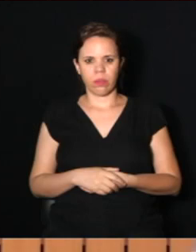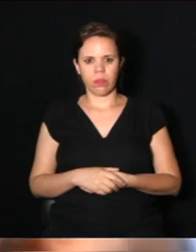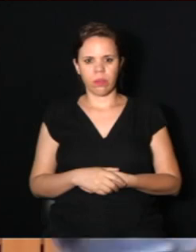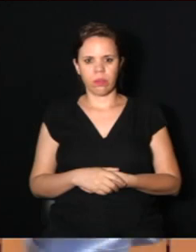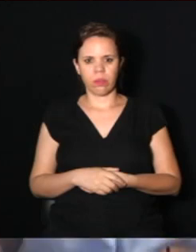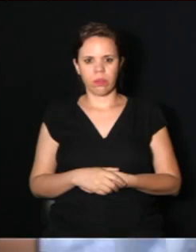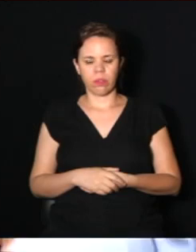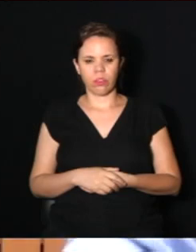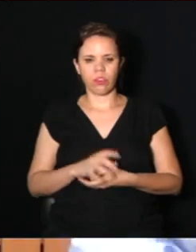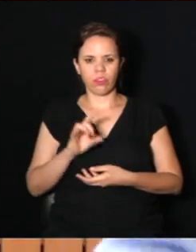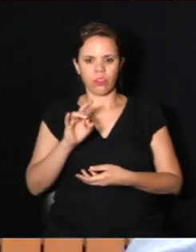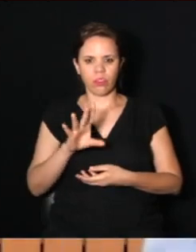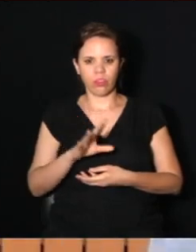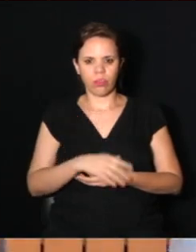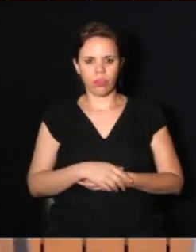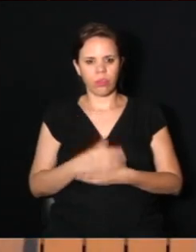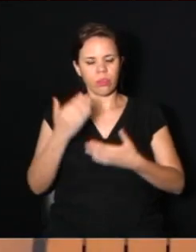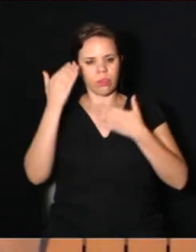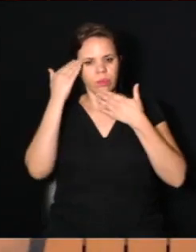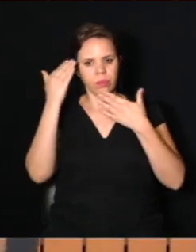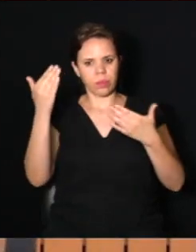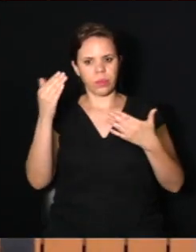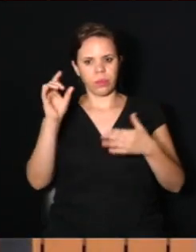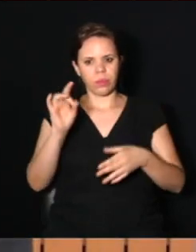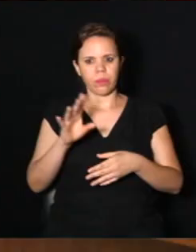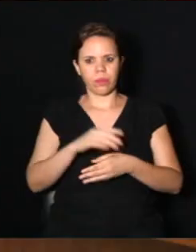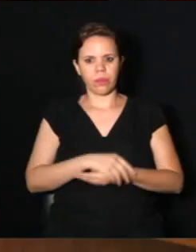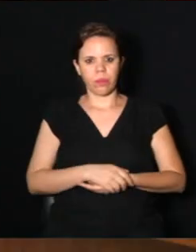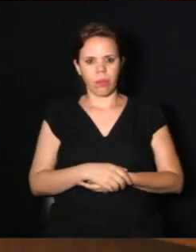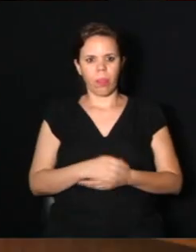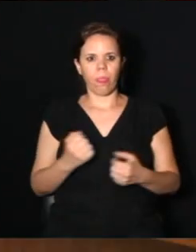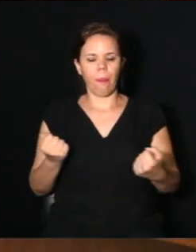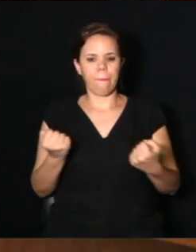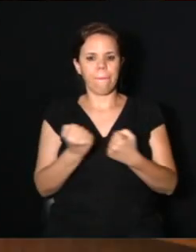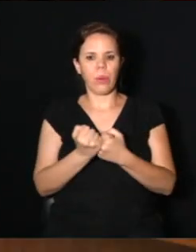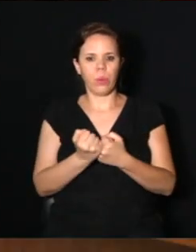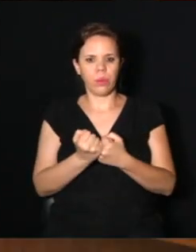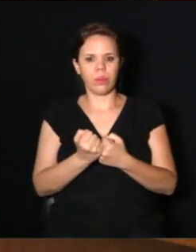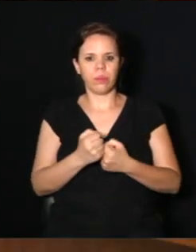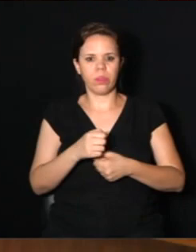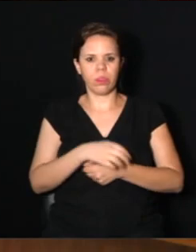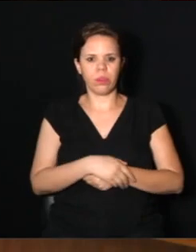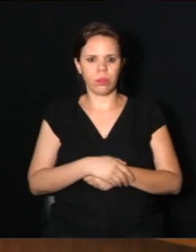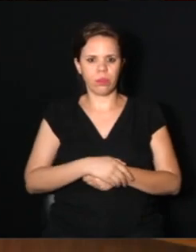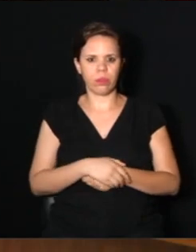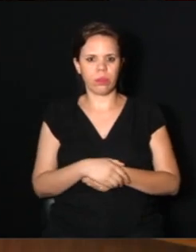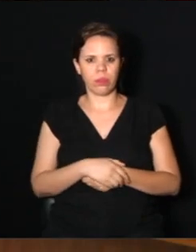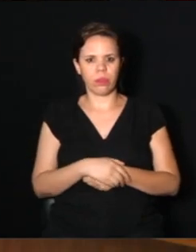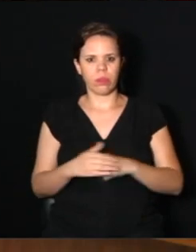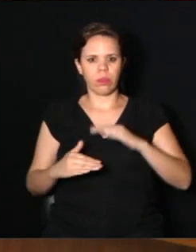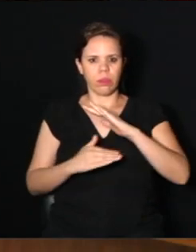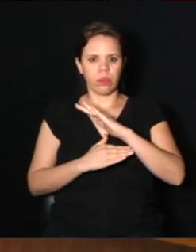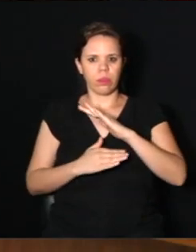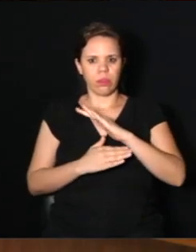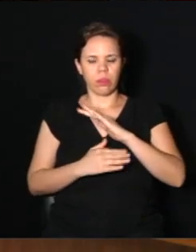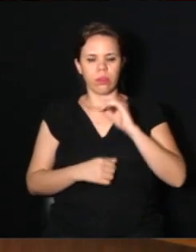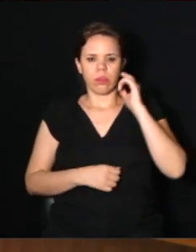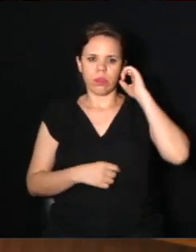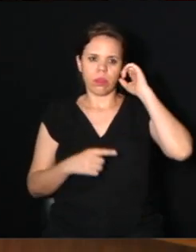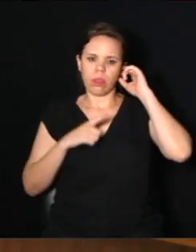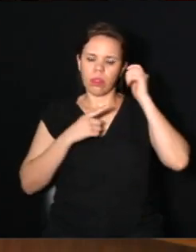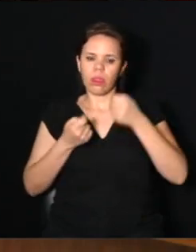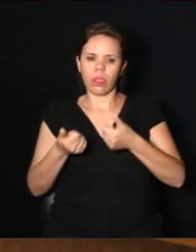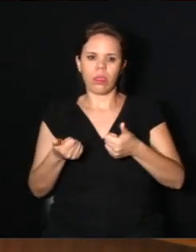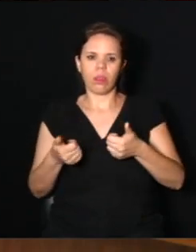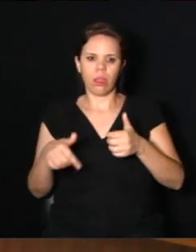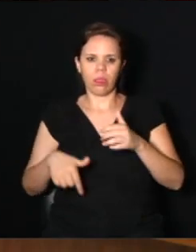só considerar, né, agradecer o apoio que a Câmara tem nos dado, a Comissão de